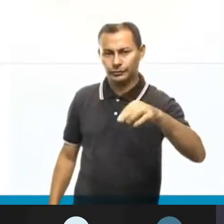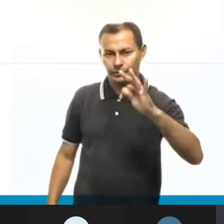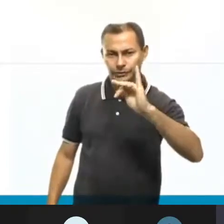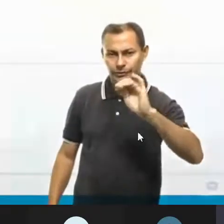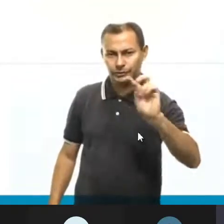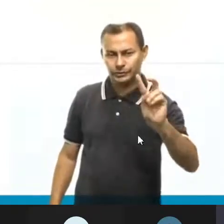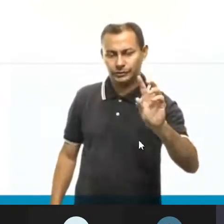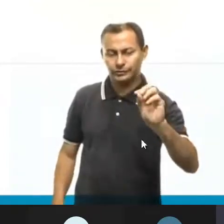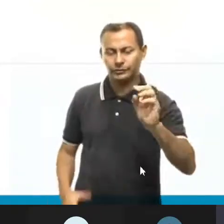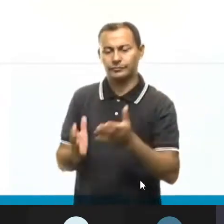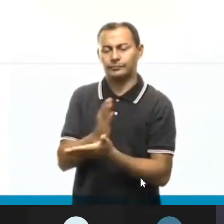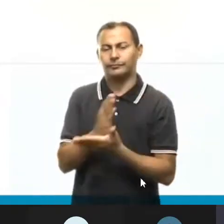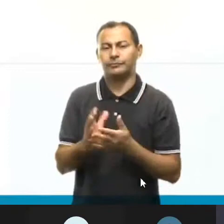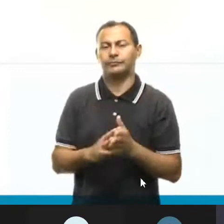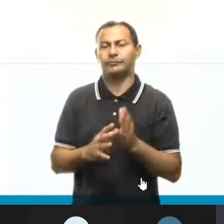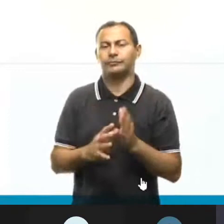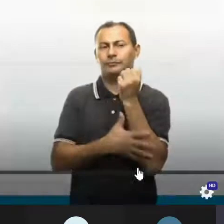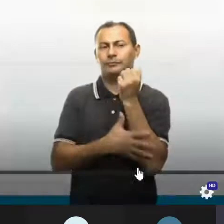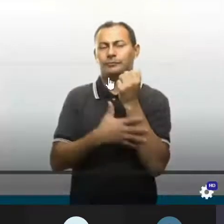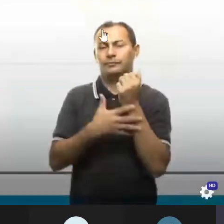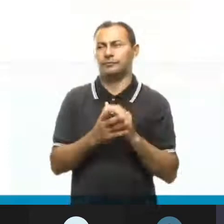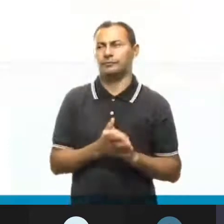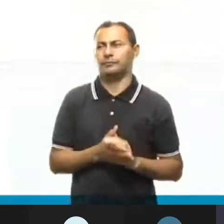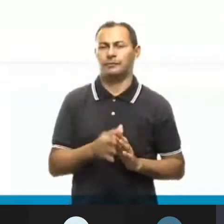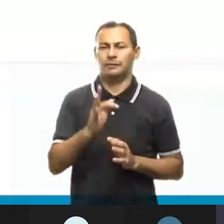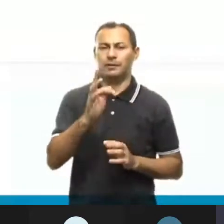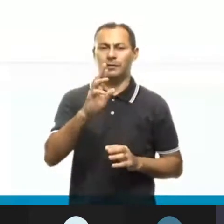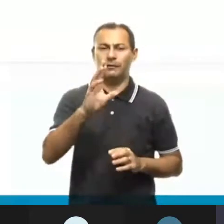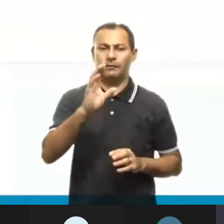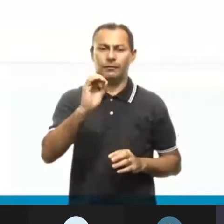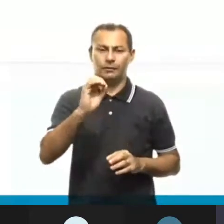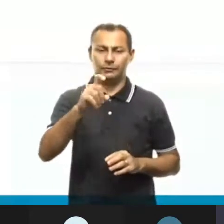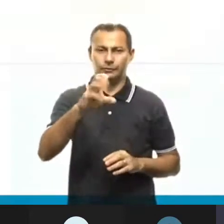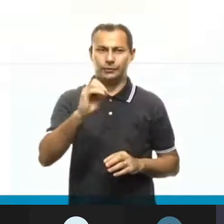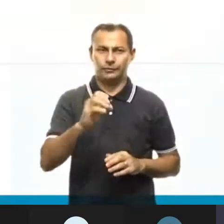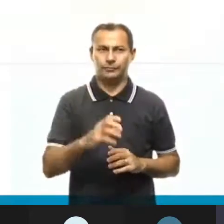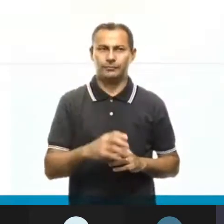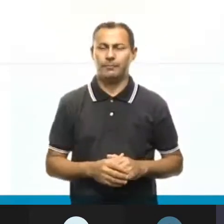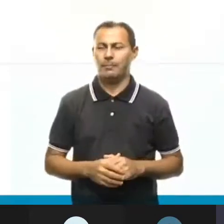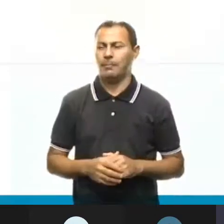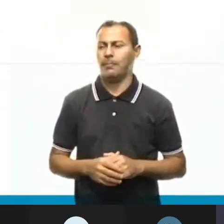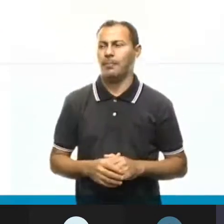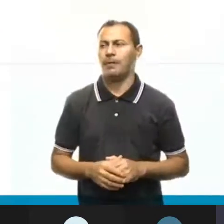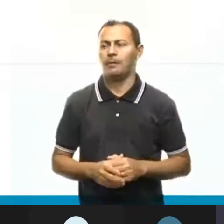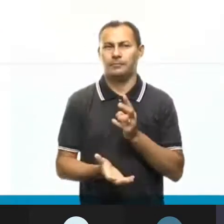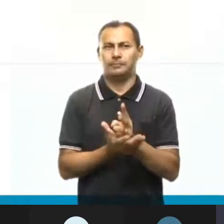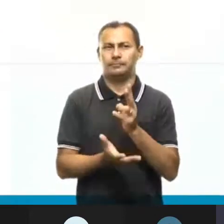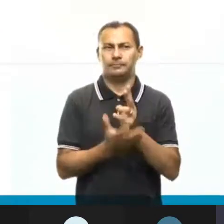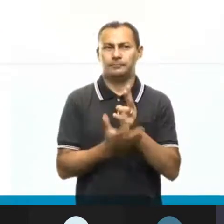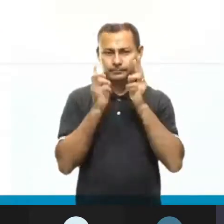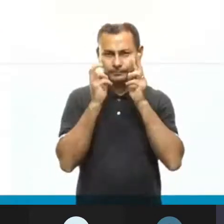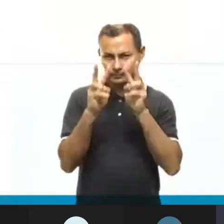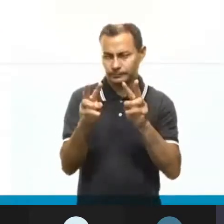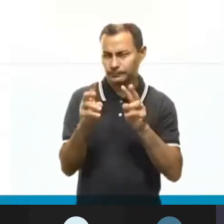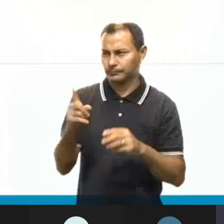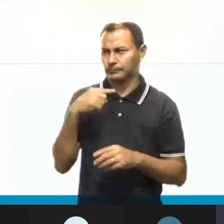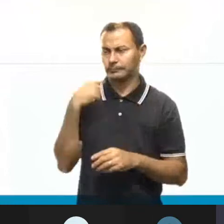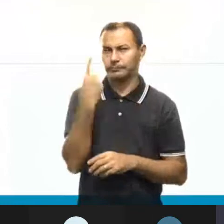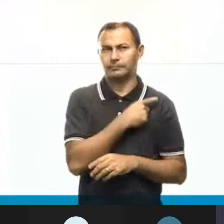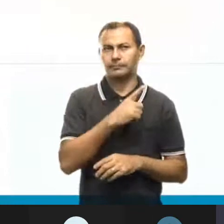nós chamamos, que nós classificamos como tecido conjuntivo frouxo, tá? Então, continuando a observar